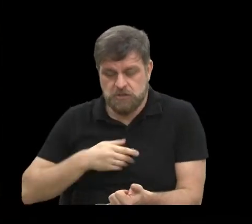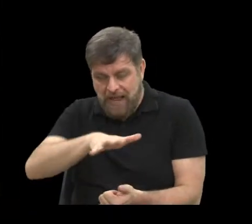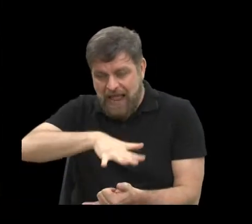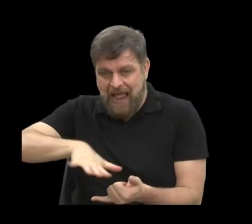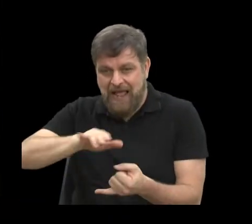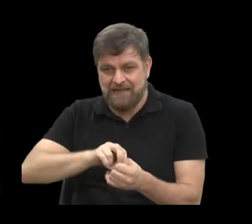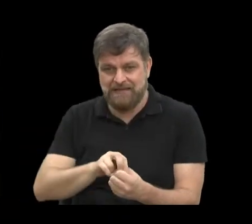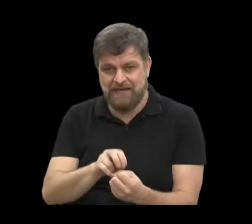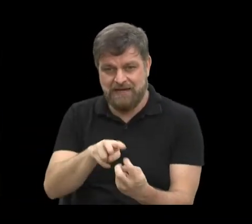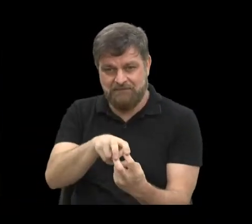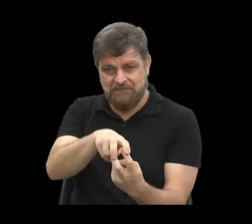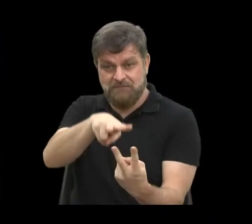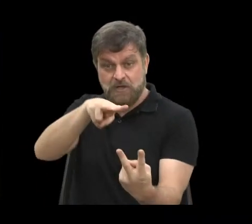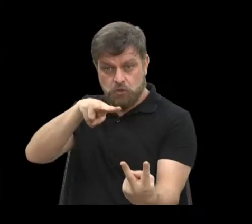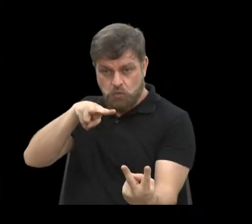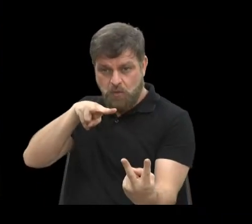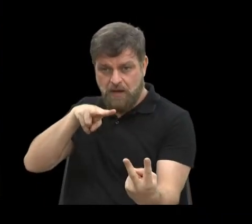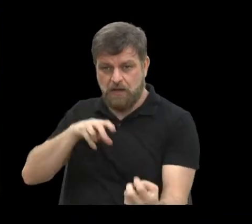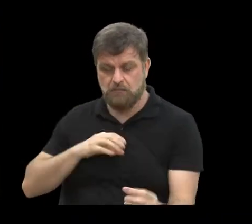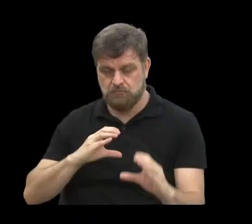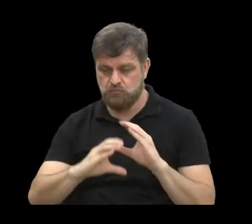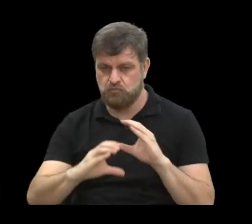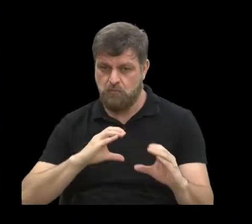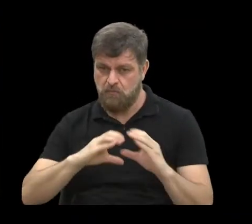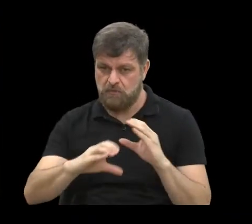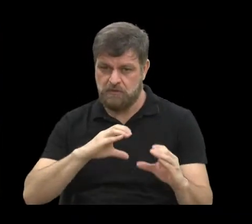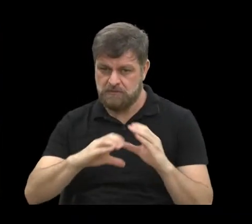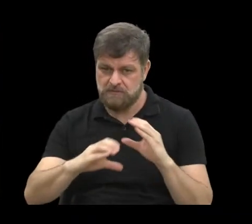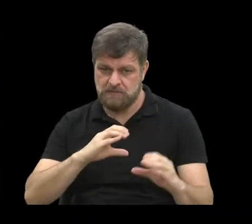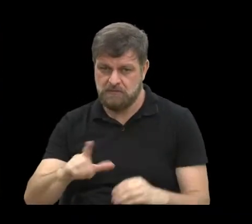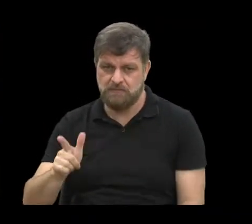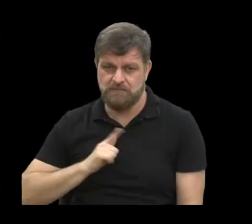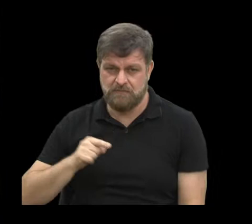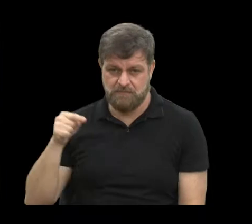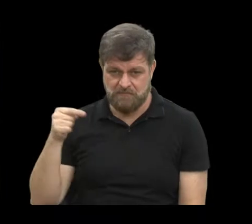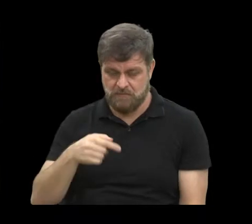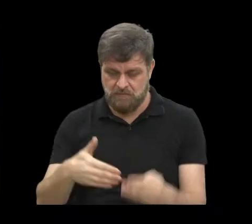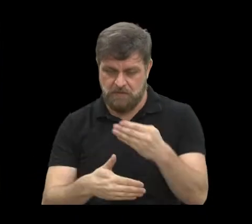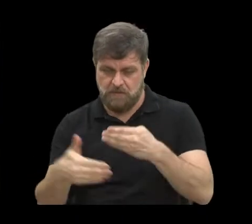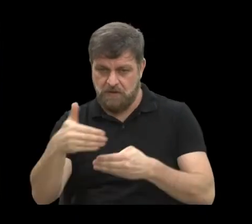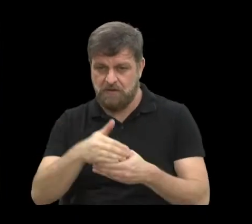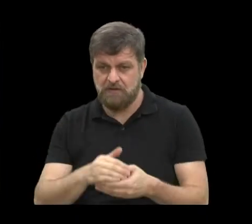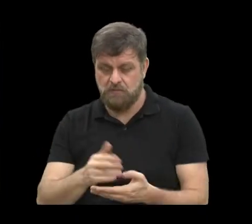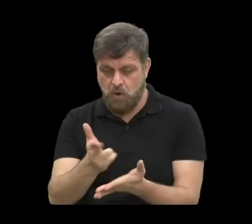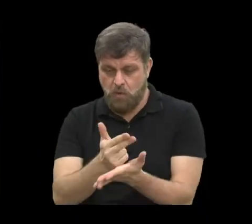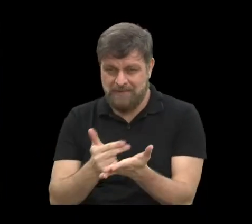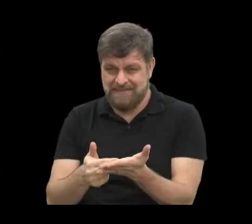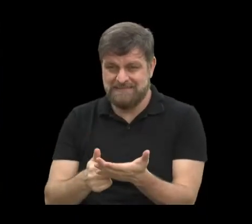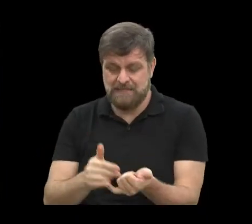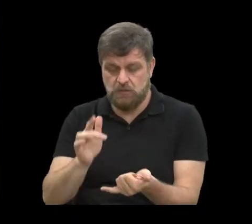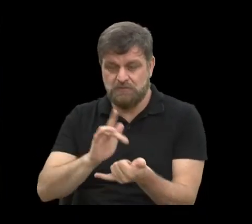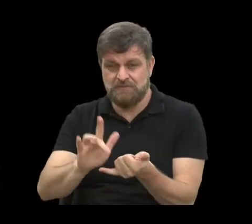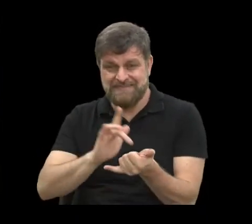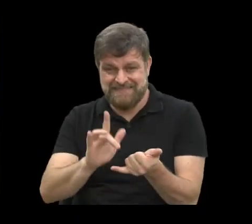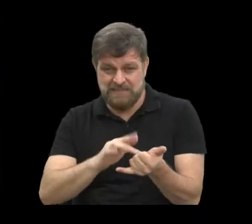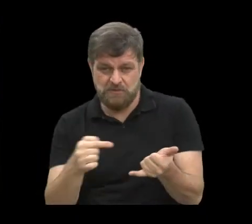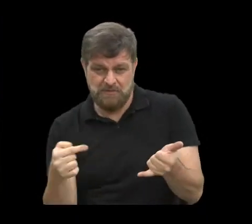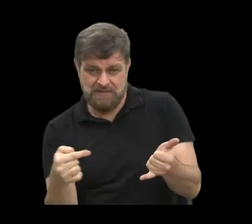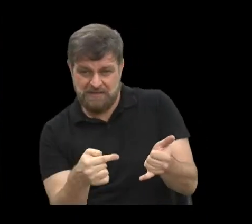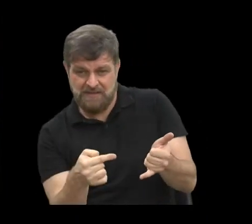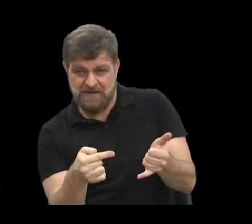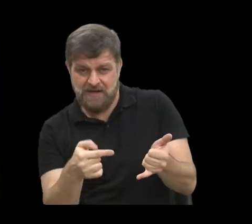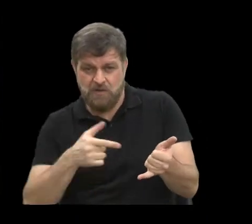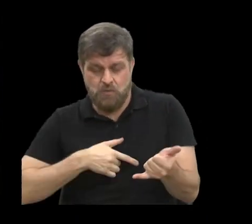virtual de comunicação. Então, aqui na próxima tela, a gente tem o desenho de um celular ali com